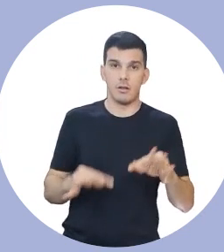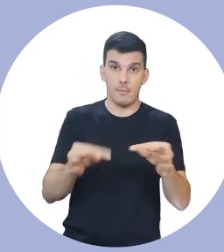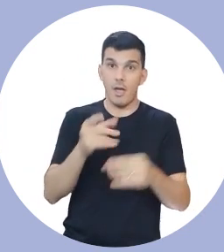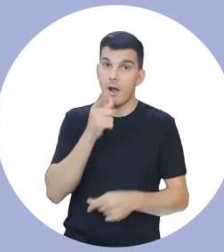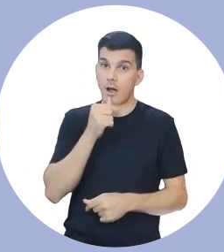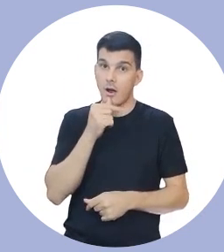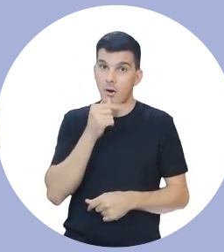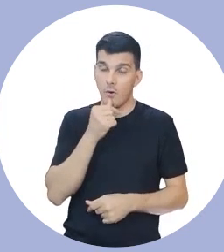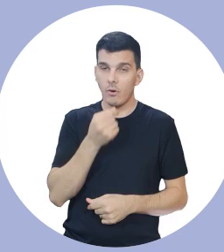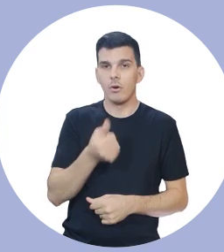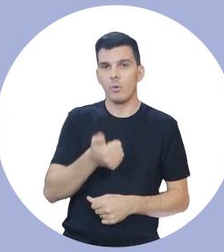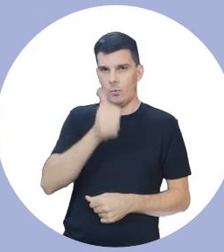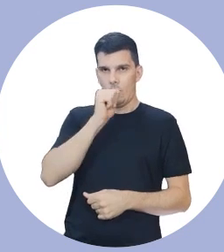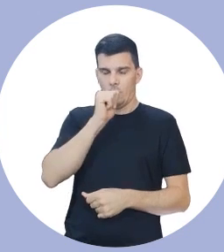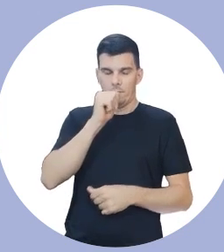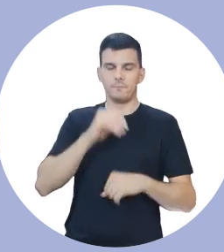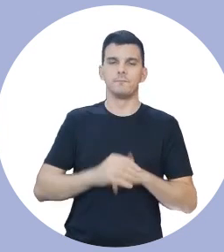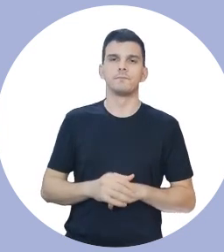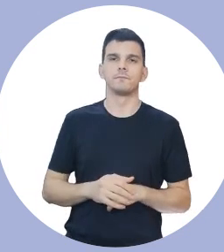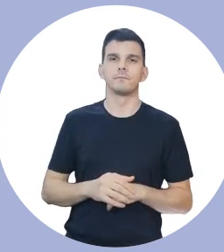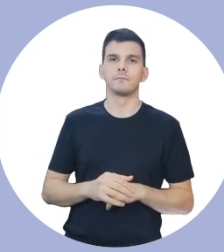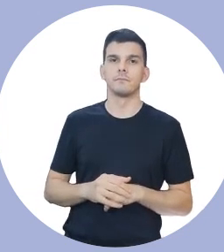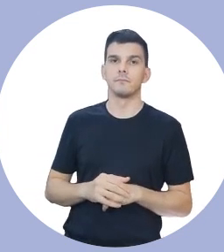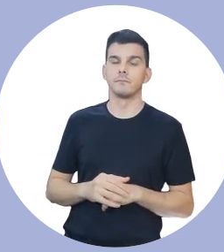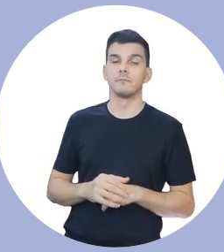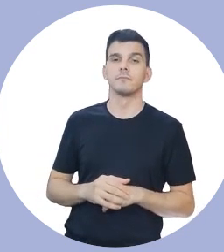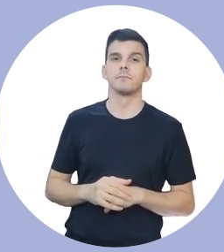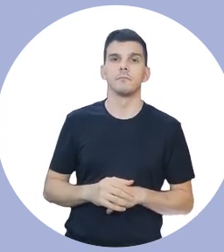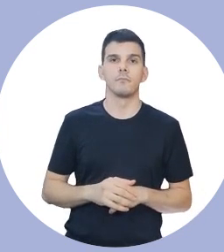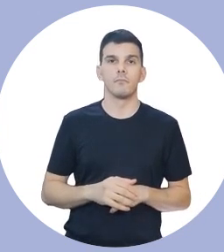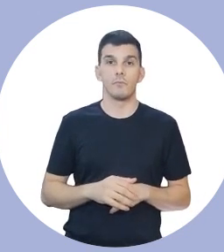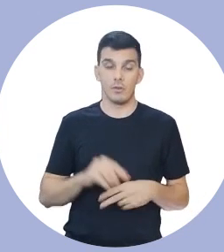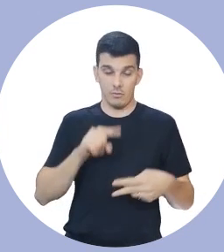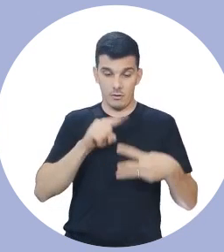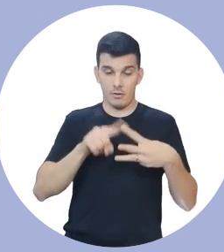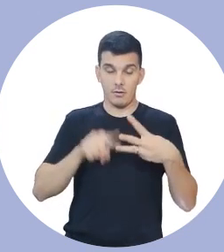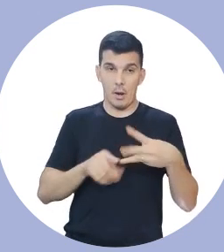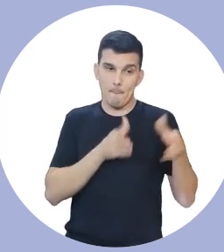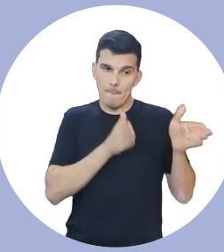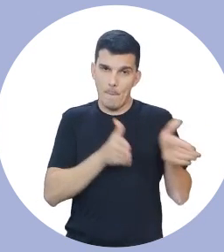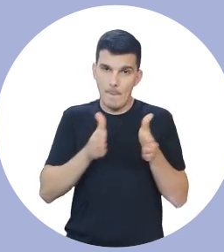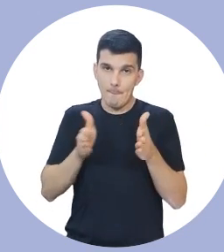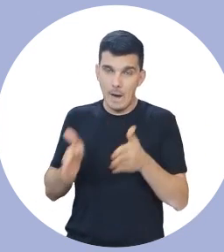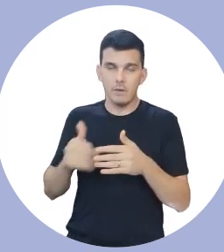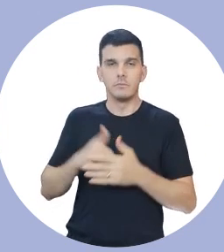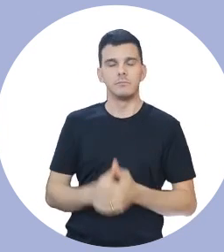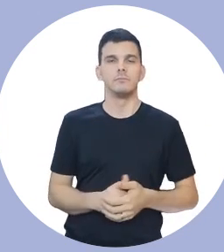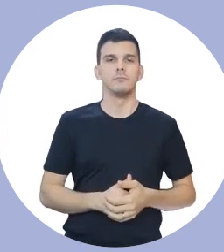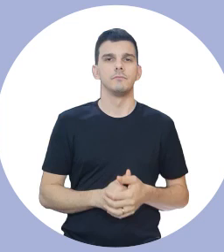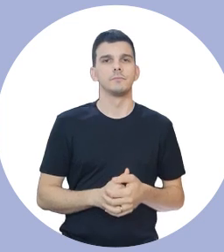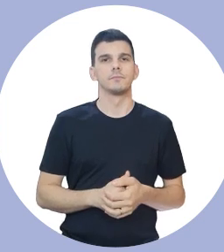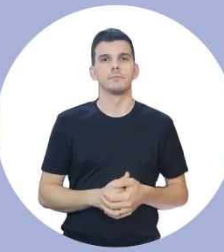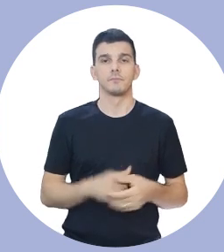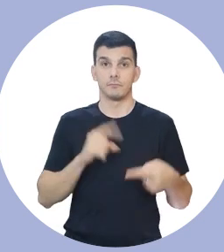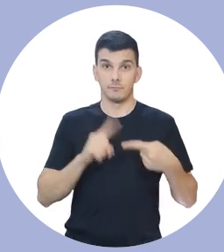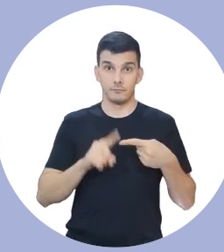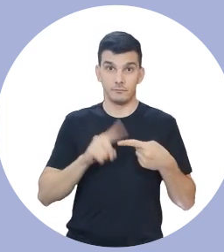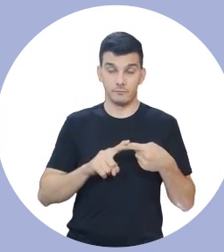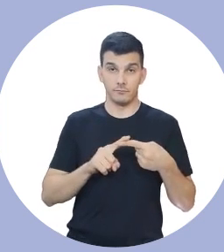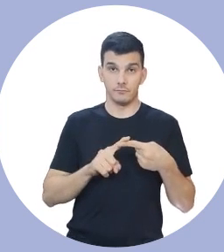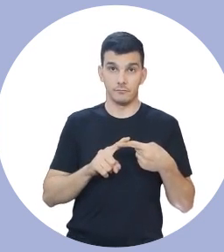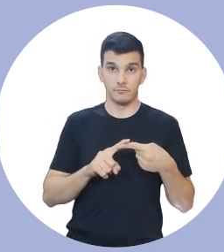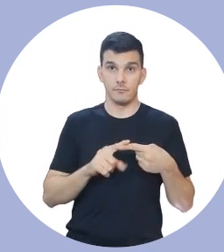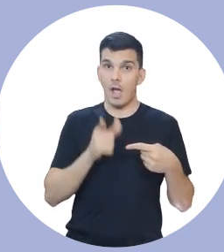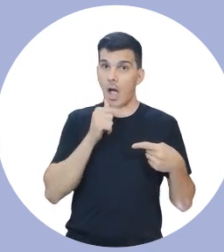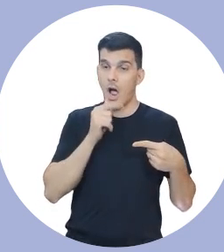de tratamento de água para o consumo humano. Esse primeiro texto. E dá três etapas. Vamos ler essas etapas?